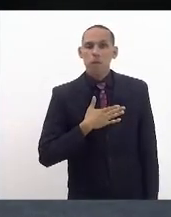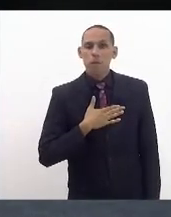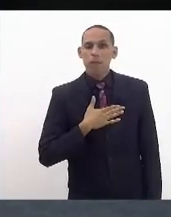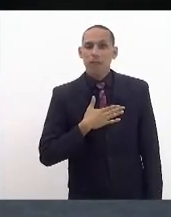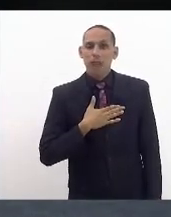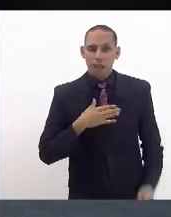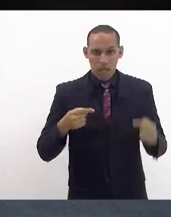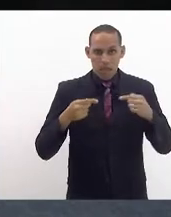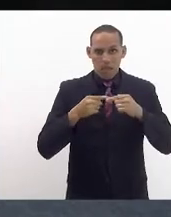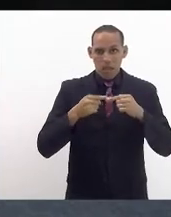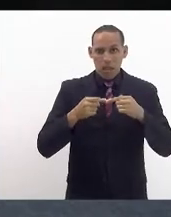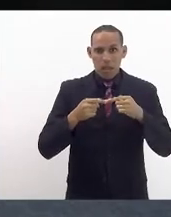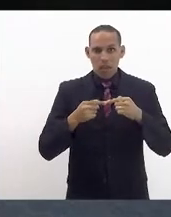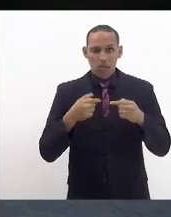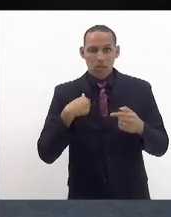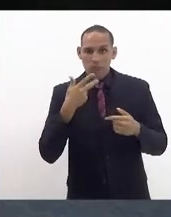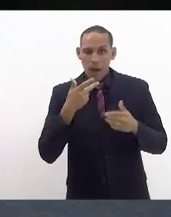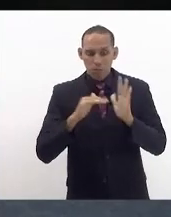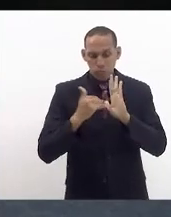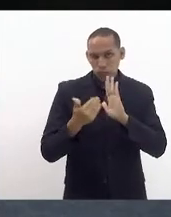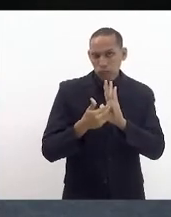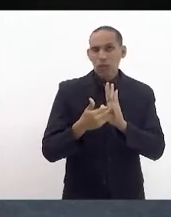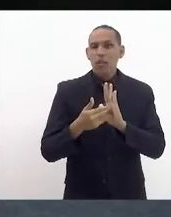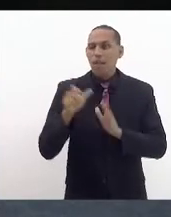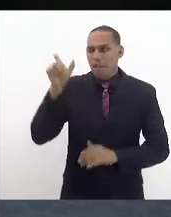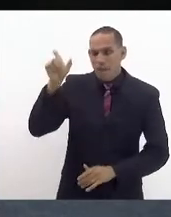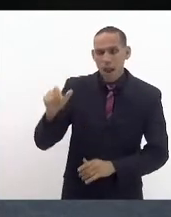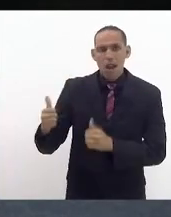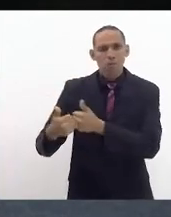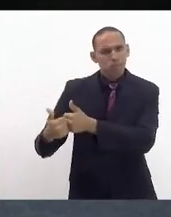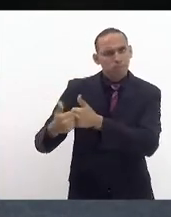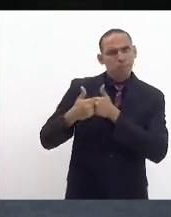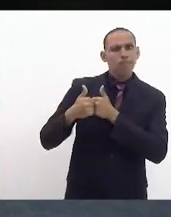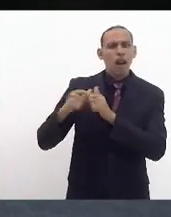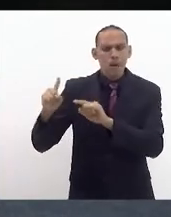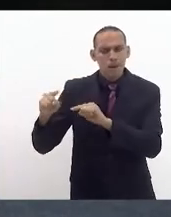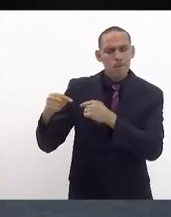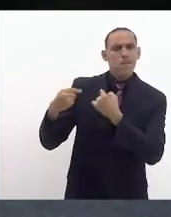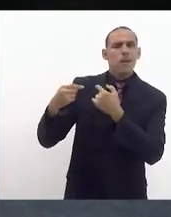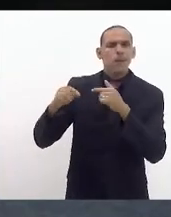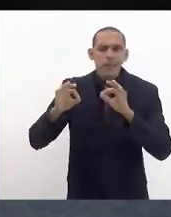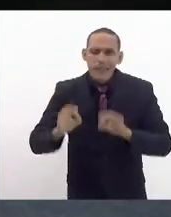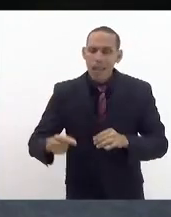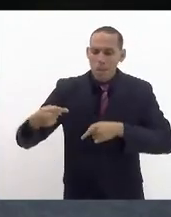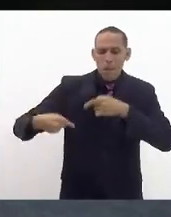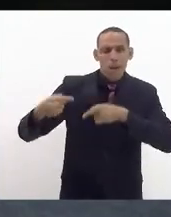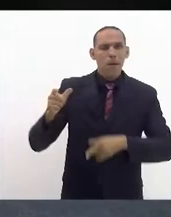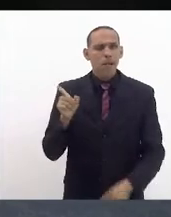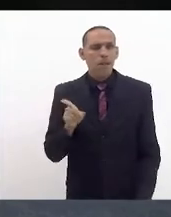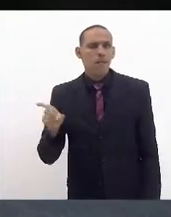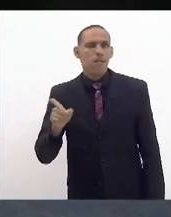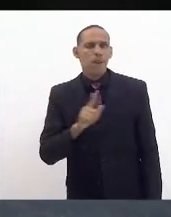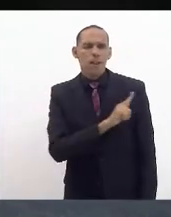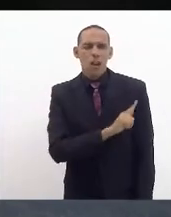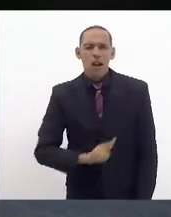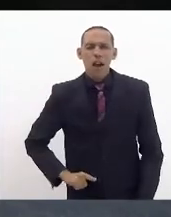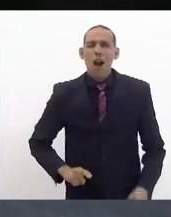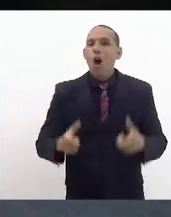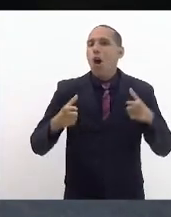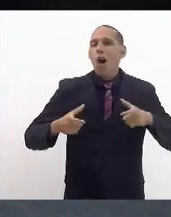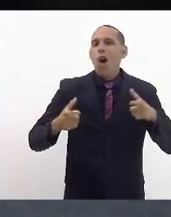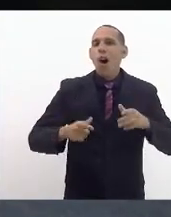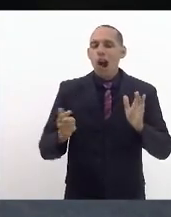tudo isso que eu falei, ele vem sim fazendo uma perseguição política contra mim, com matérias